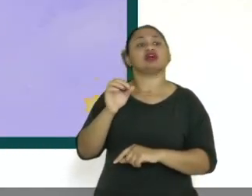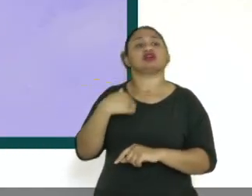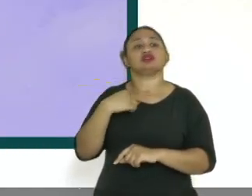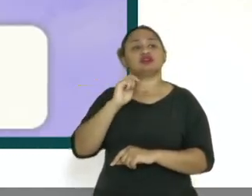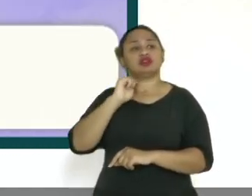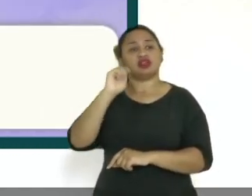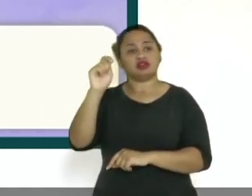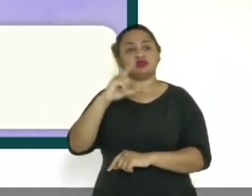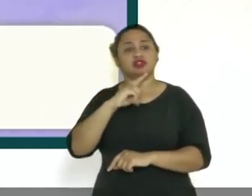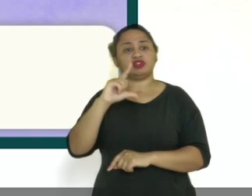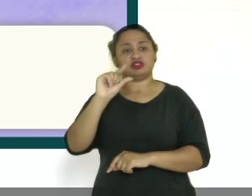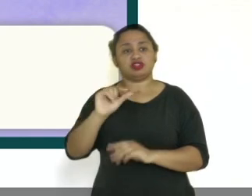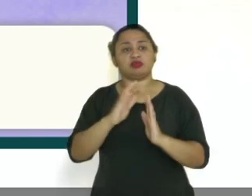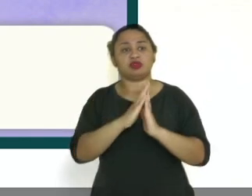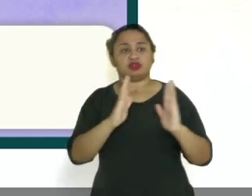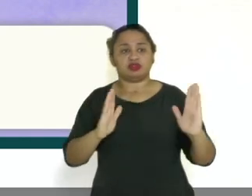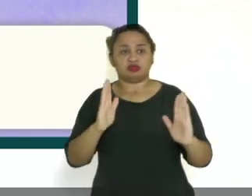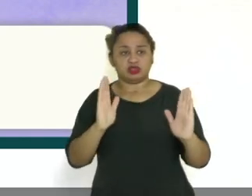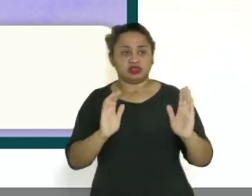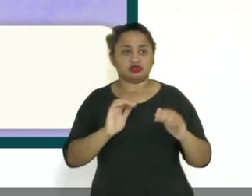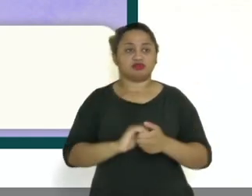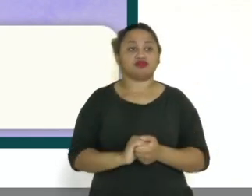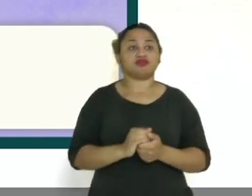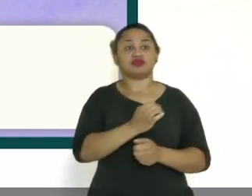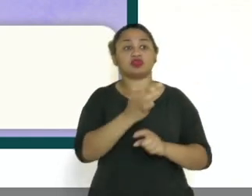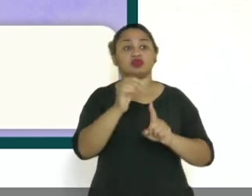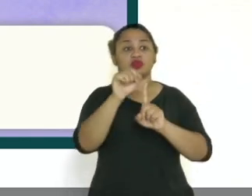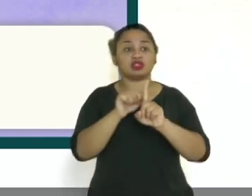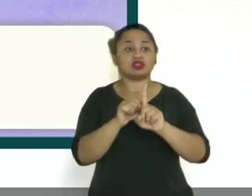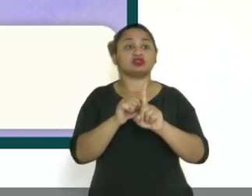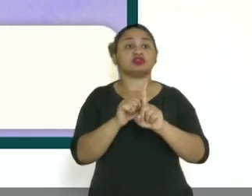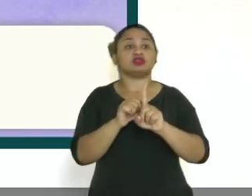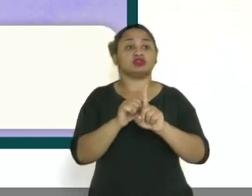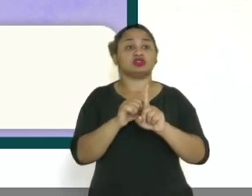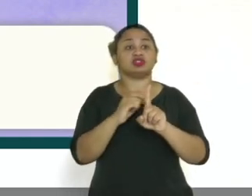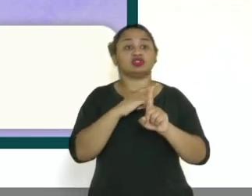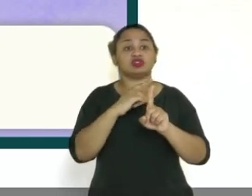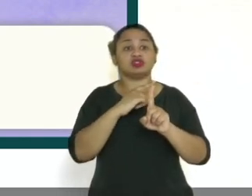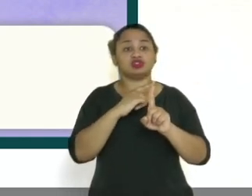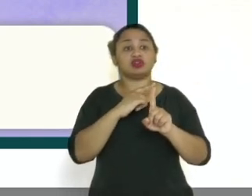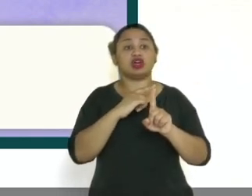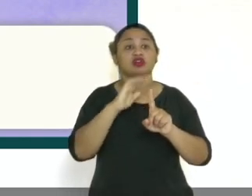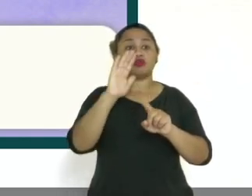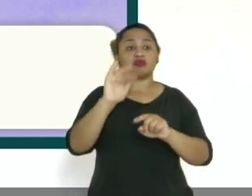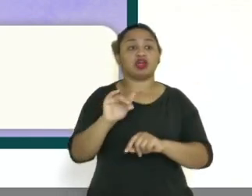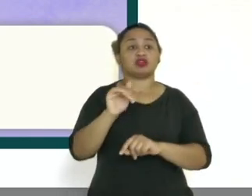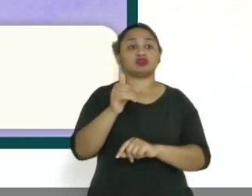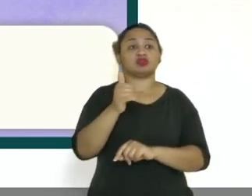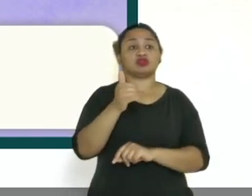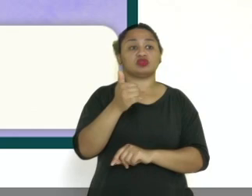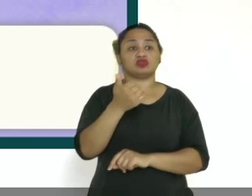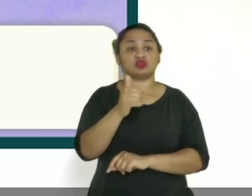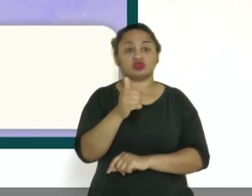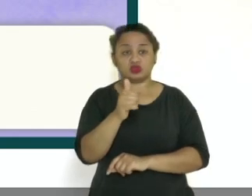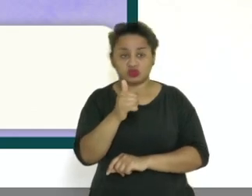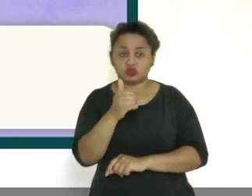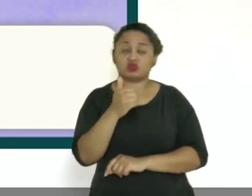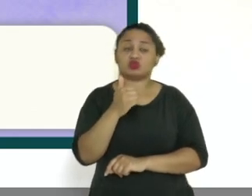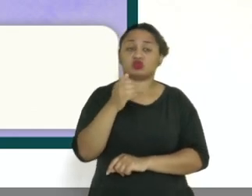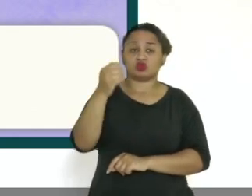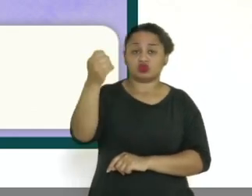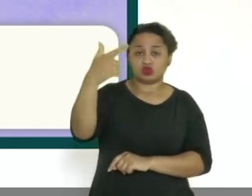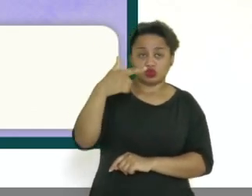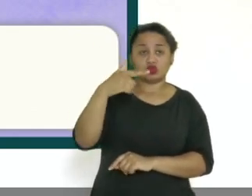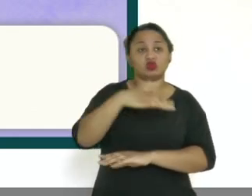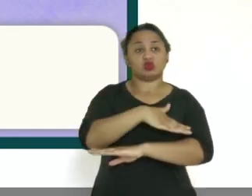que tinha menos essa duração ali. Quantos meses tiveram, ó, menos de 11 de luz ali do dia, tá? Então,